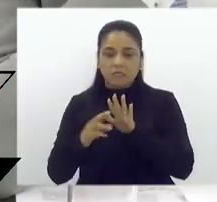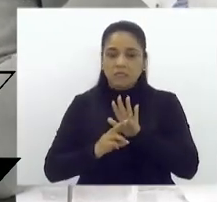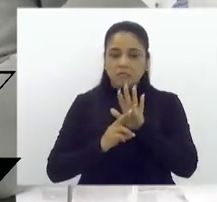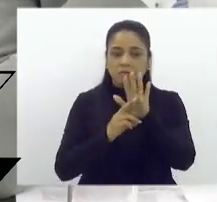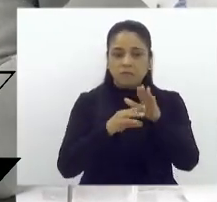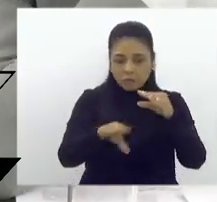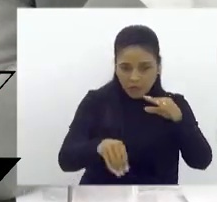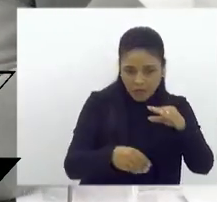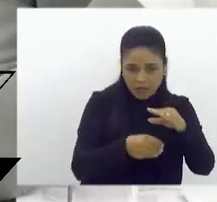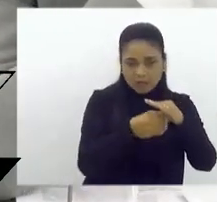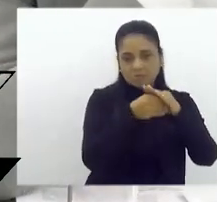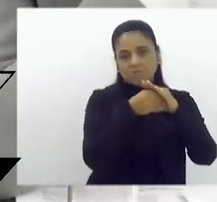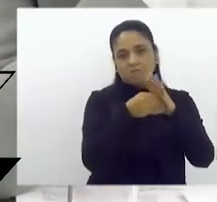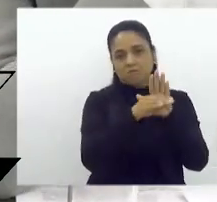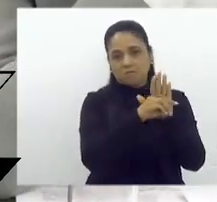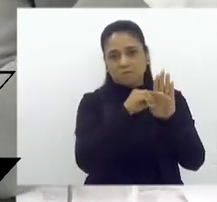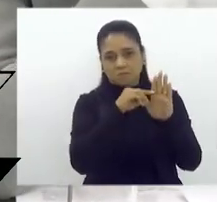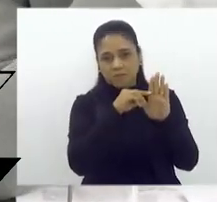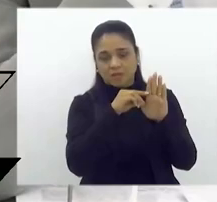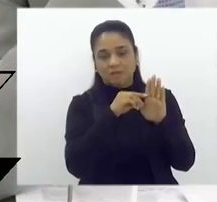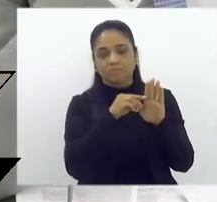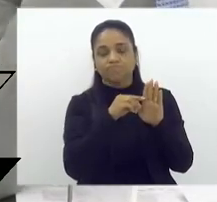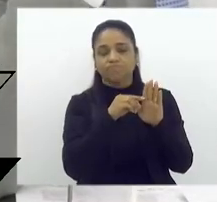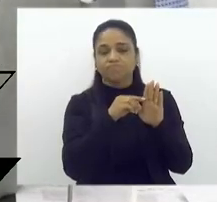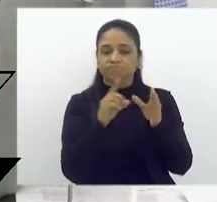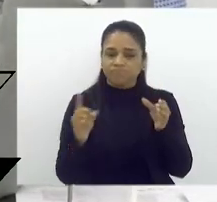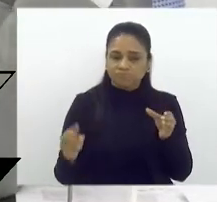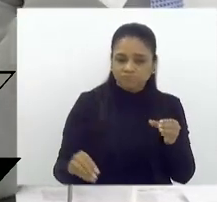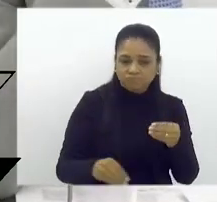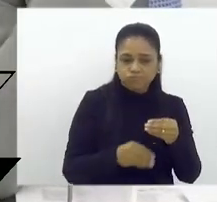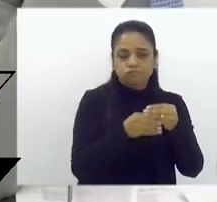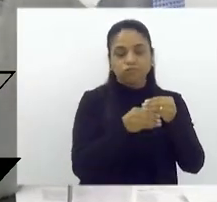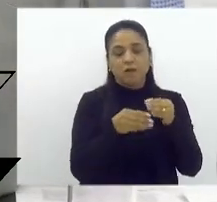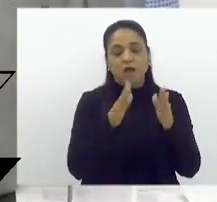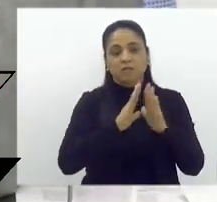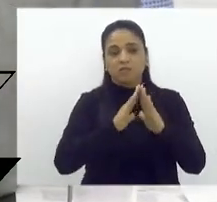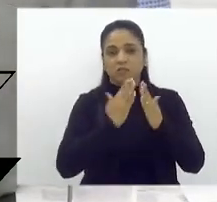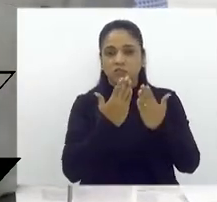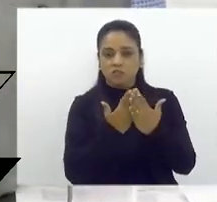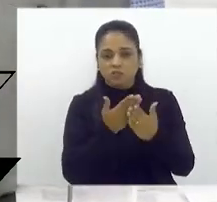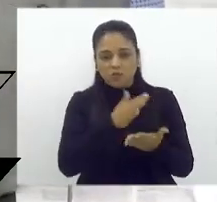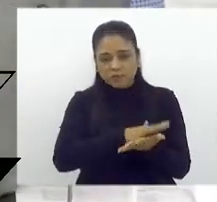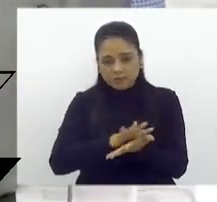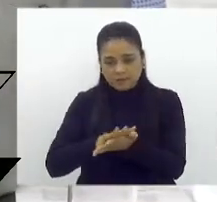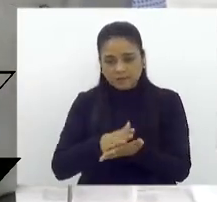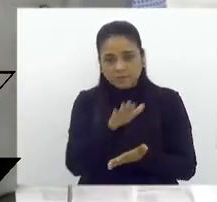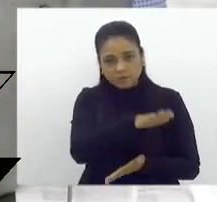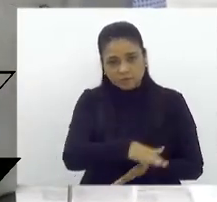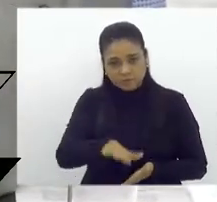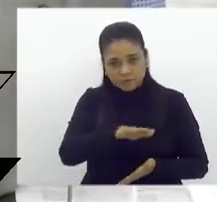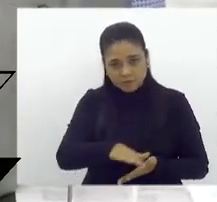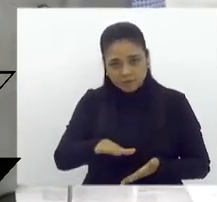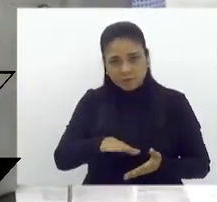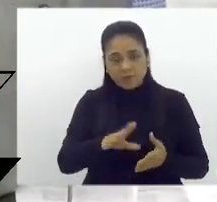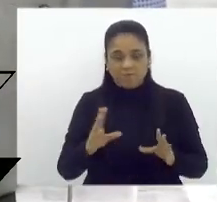emenda anexando também o fomento às escolas mirins do Estado do Rio de Janeiro. Com isso, a gente fecha todo